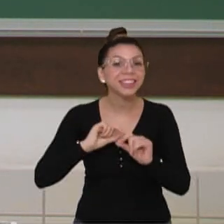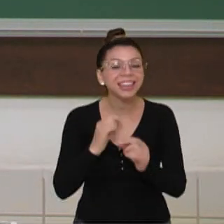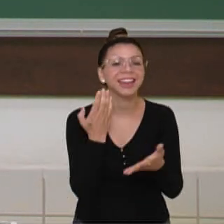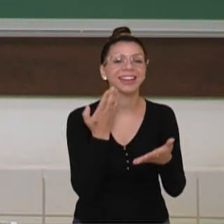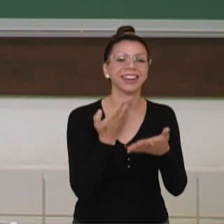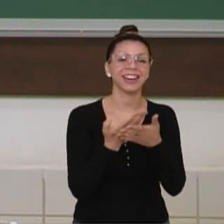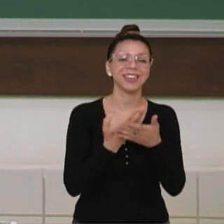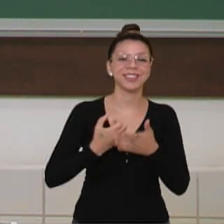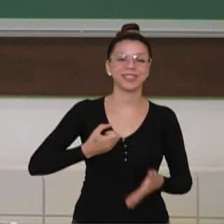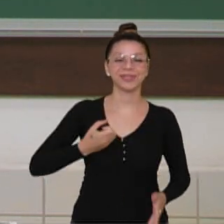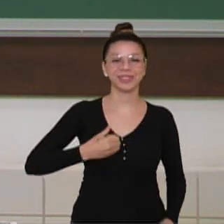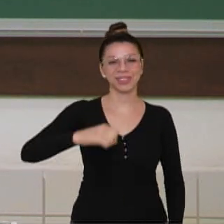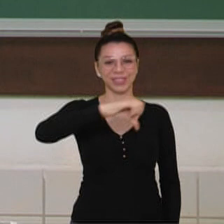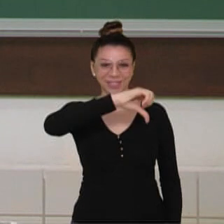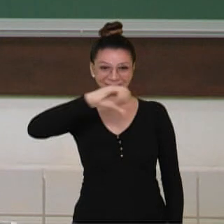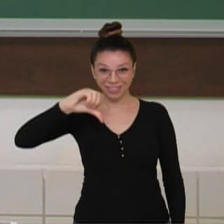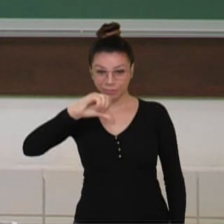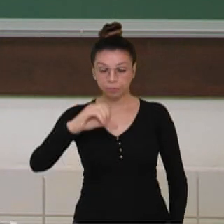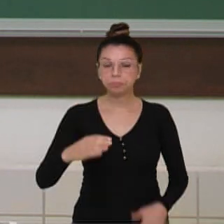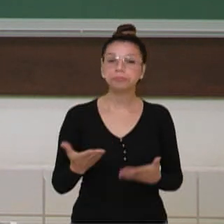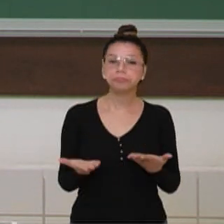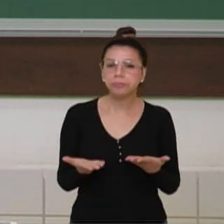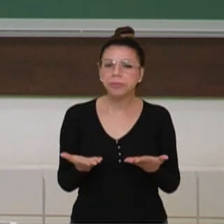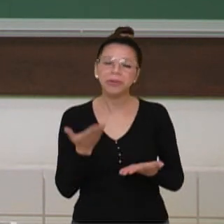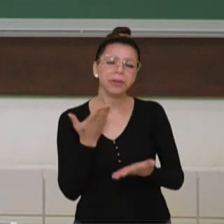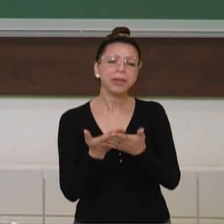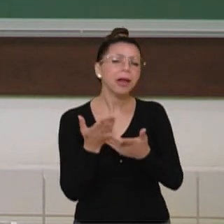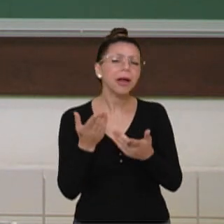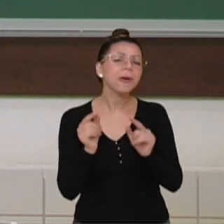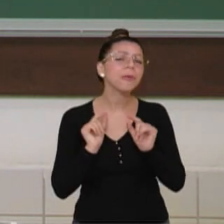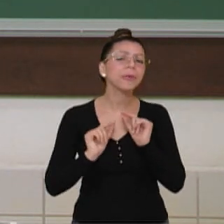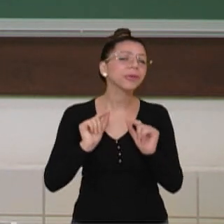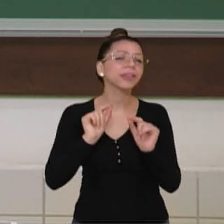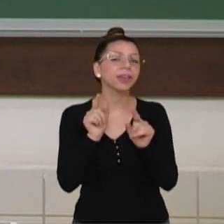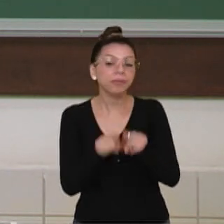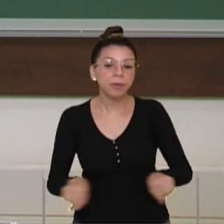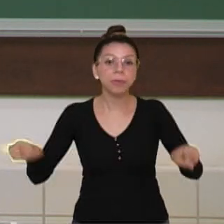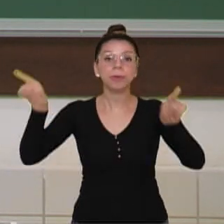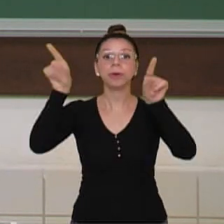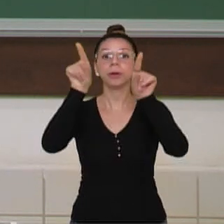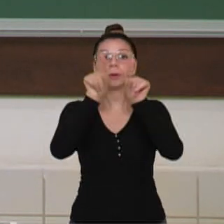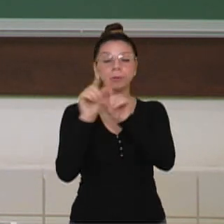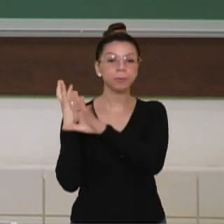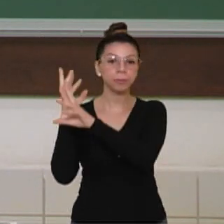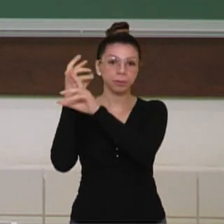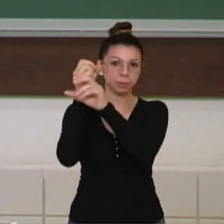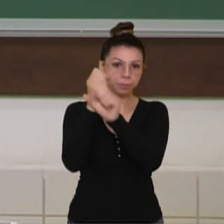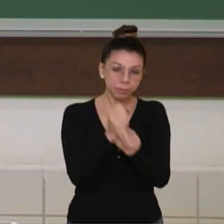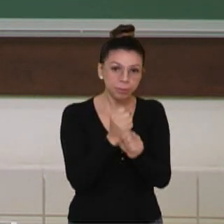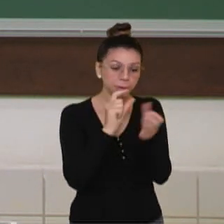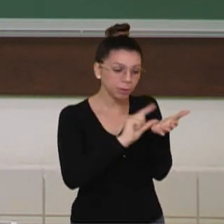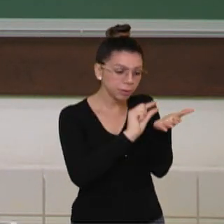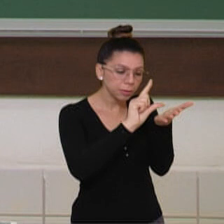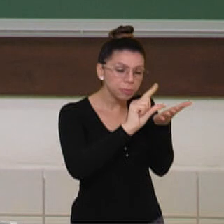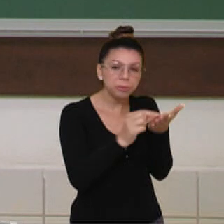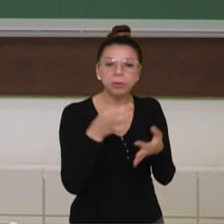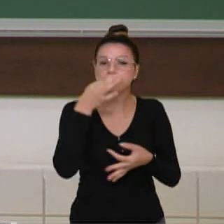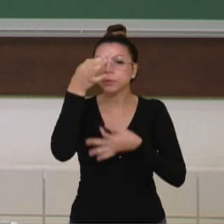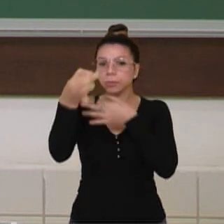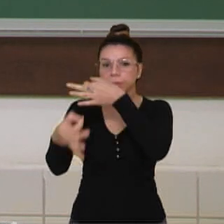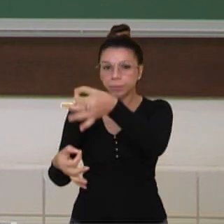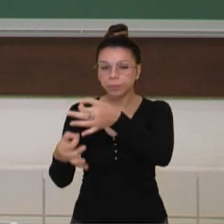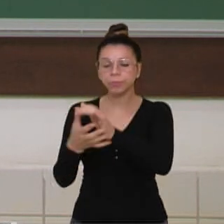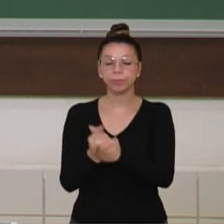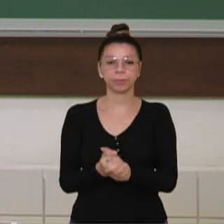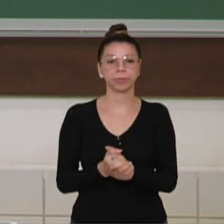E na aula de hoje nós vamos retomar artigo de opinião. Antes de iniciarmos a nossa aula, gostaria que